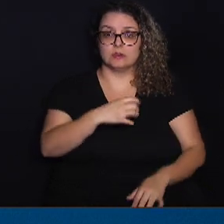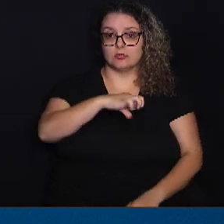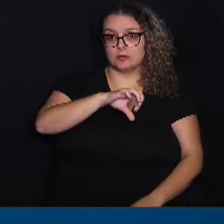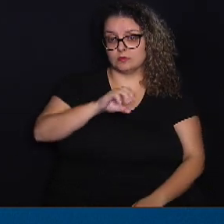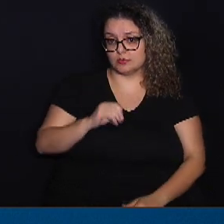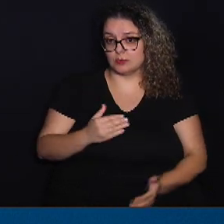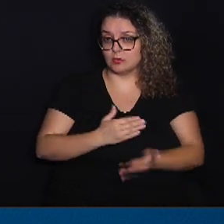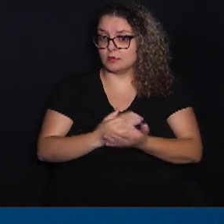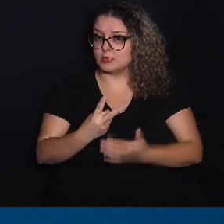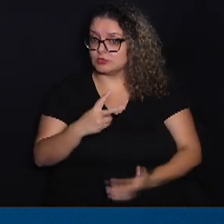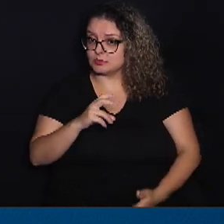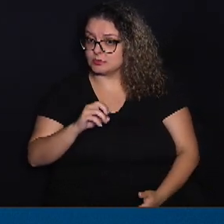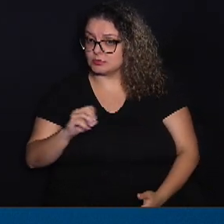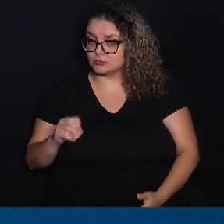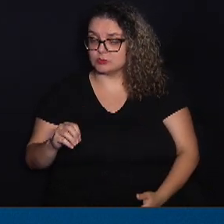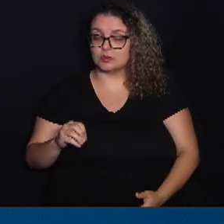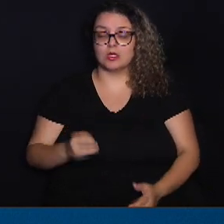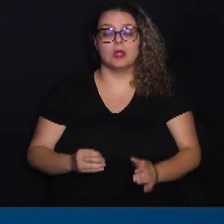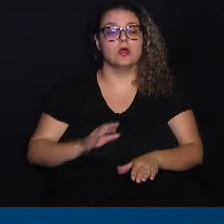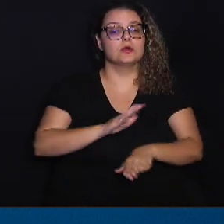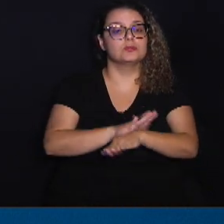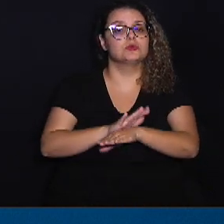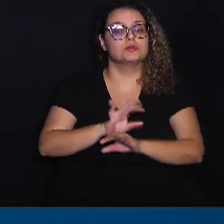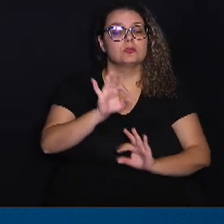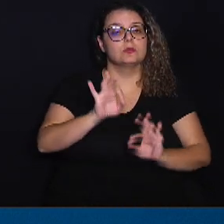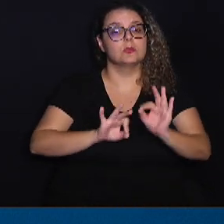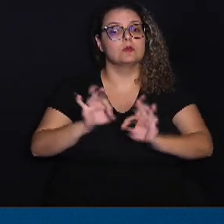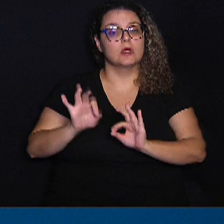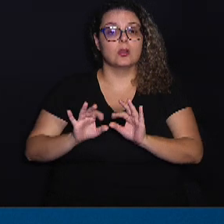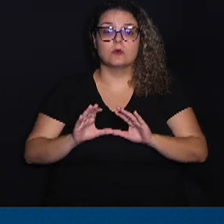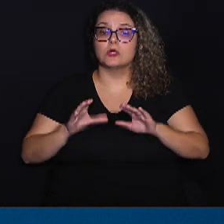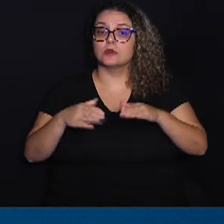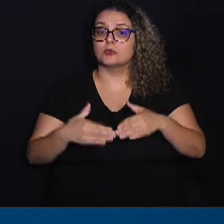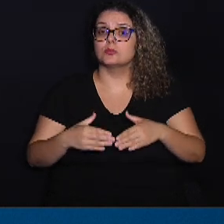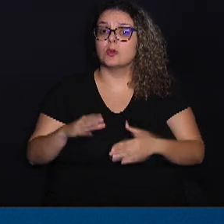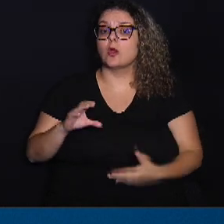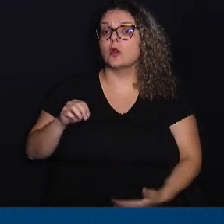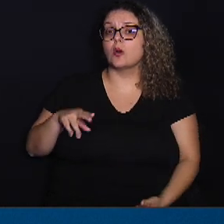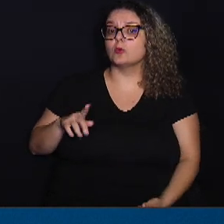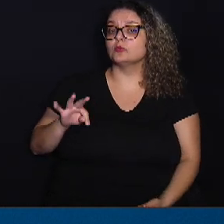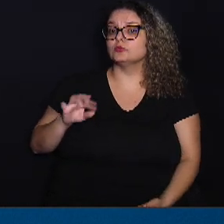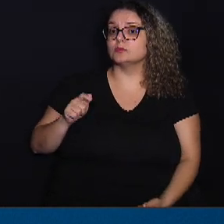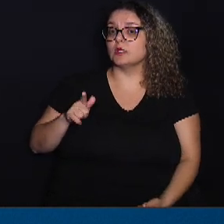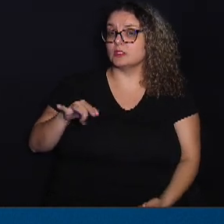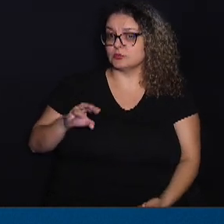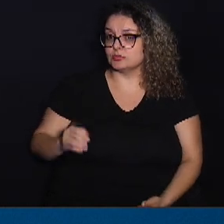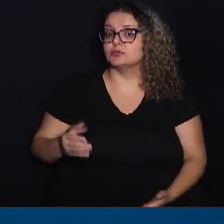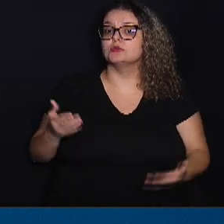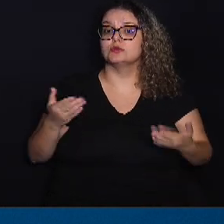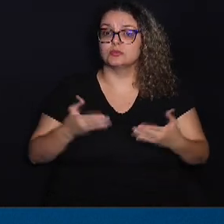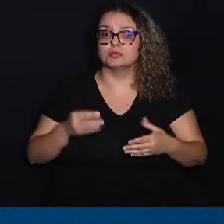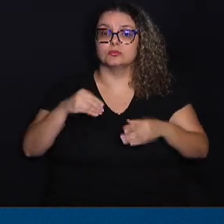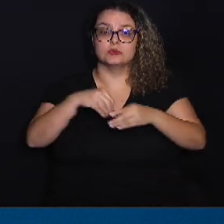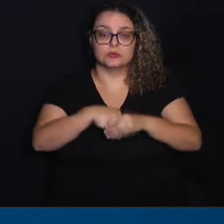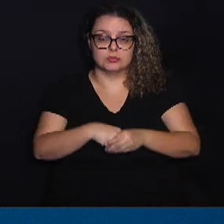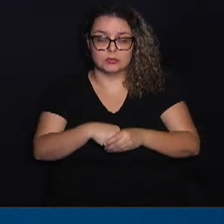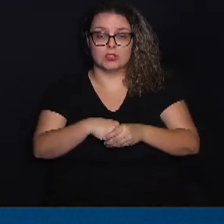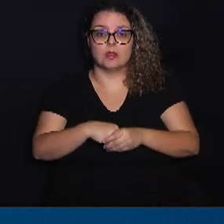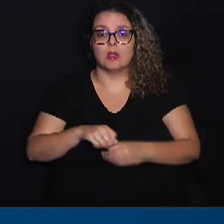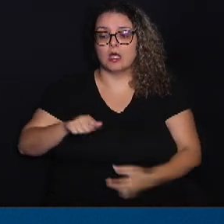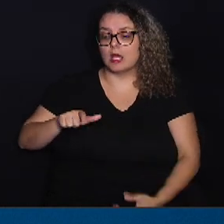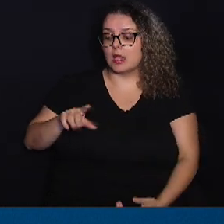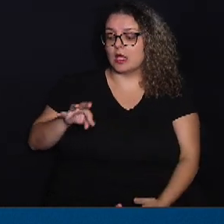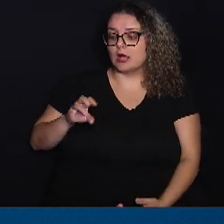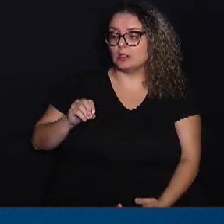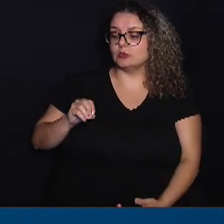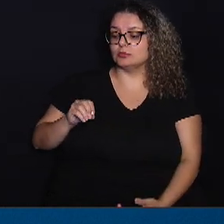anos 2000 ajudou a montar e fez parte do grupo contágio atualmente integra o grupo Ao astral da